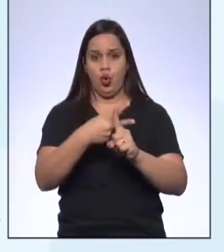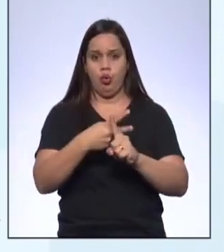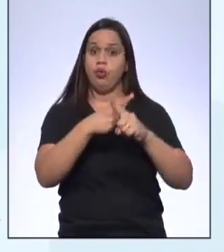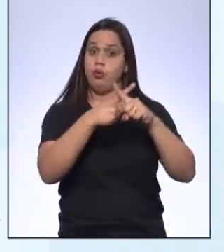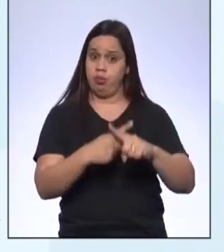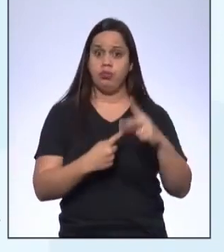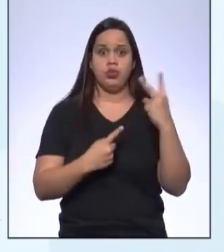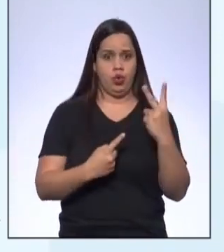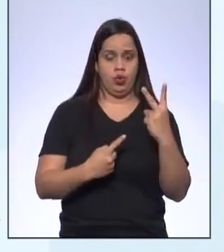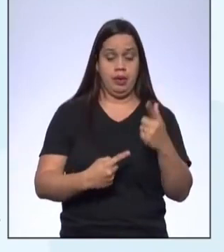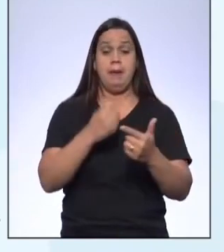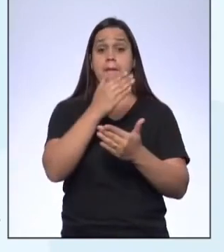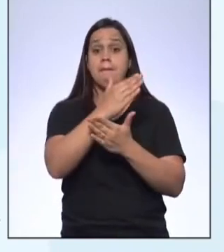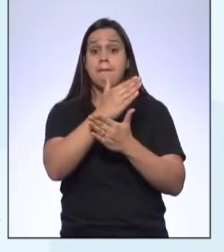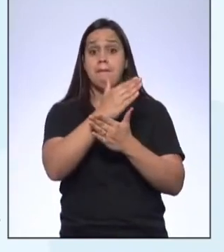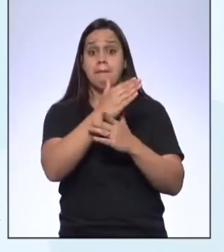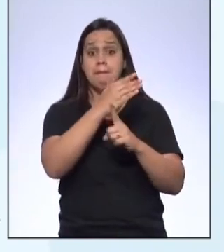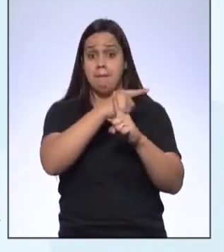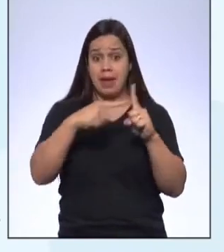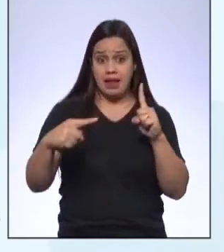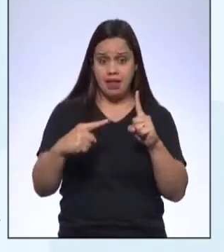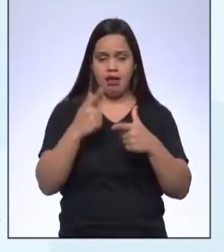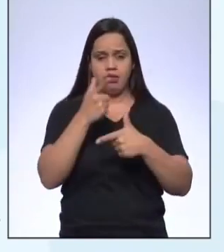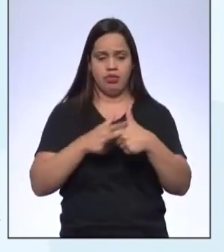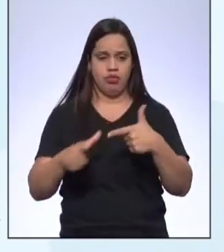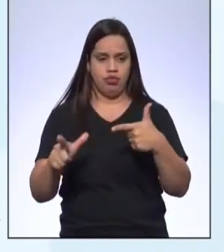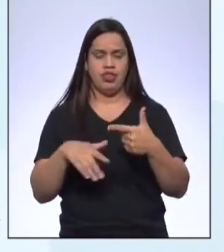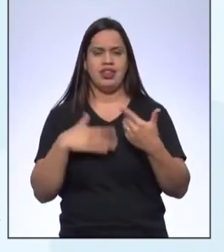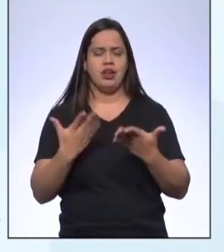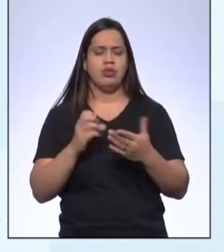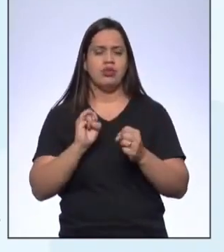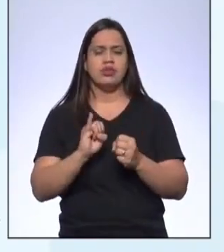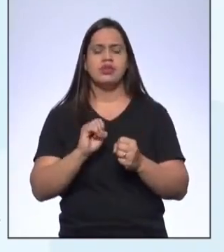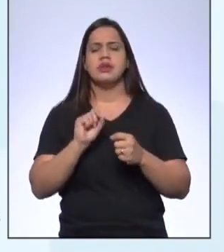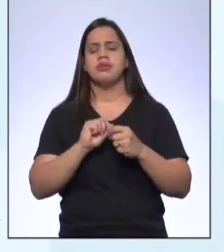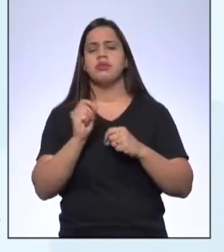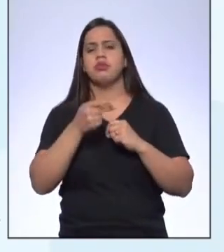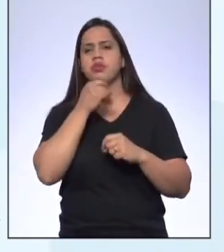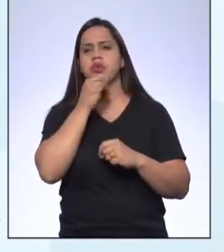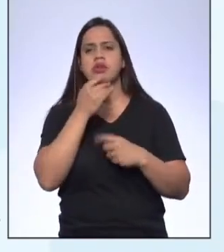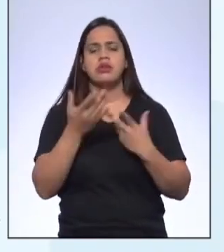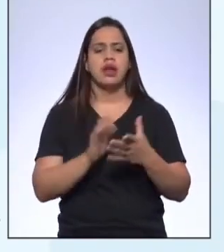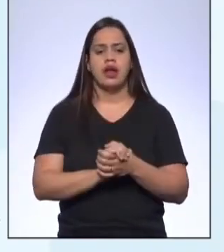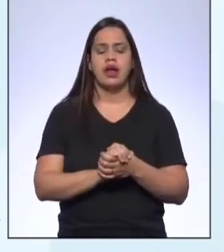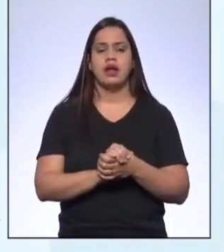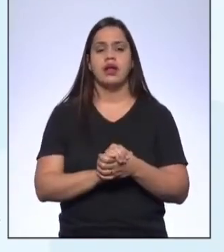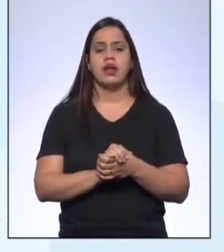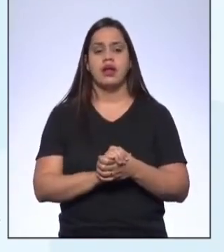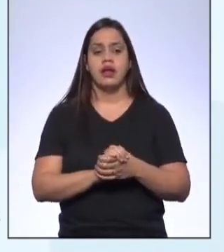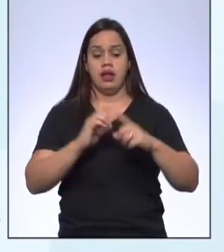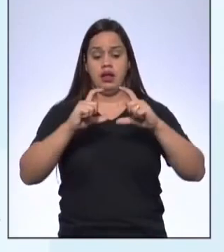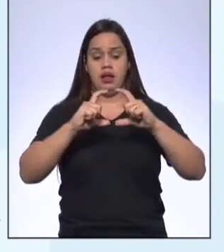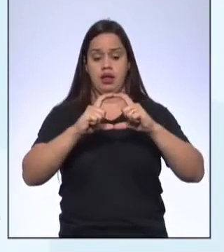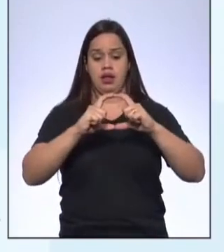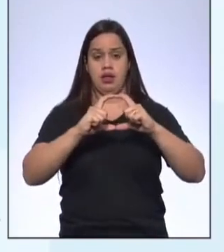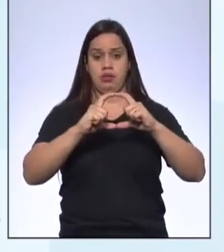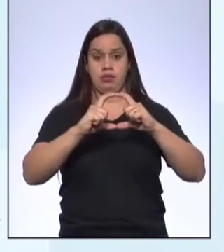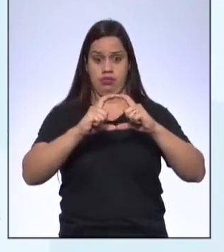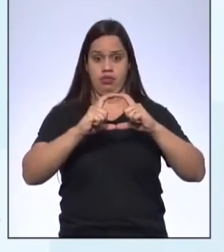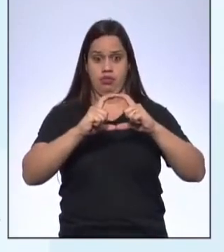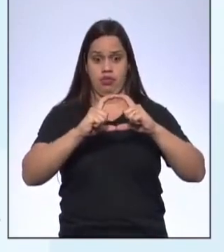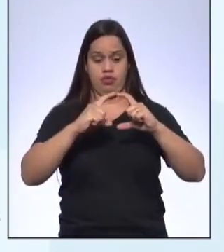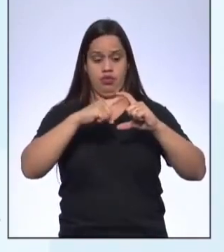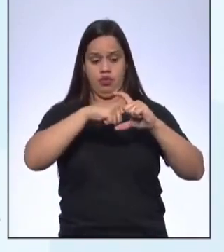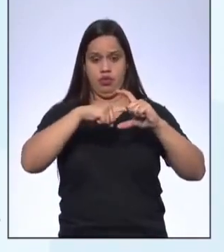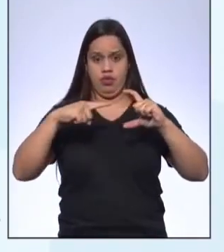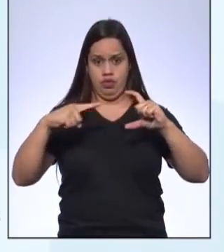se eu pegar um quarto? Dividir em 4 partes. Então, eu peguei uma das 4 partes em que eu dividi o meu círculo. Que